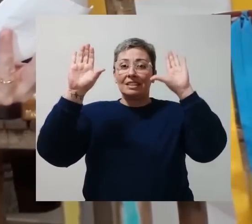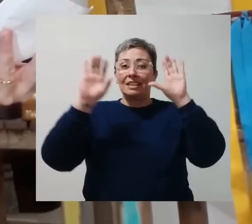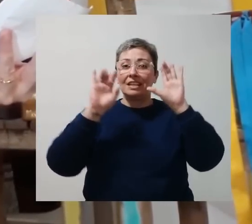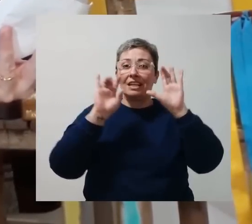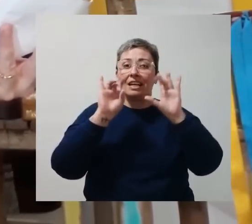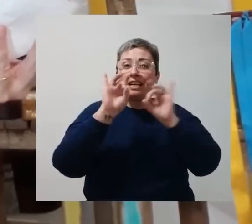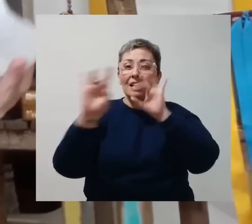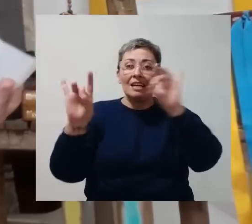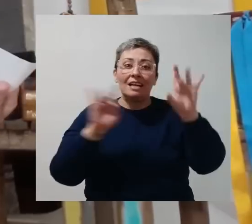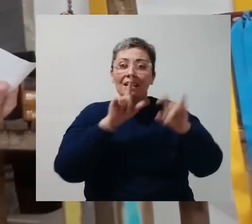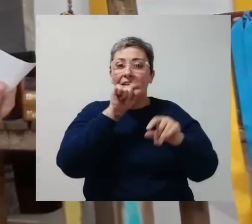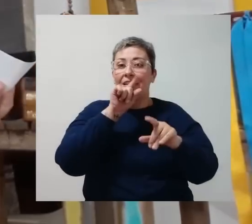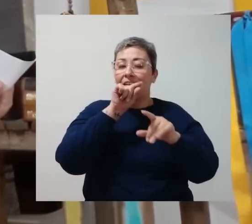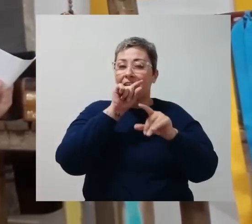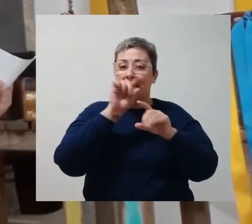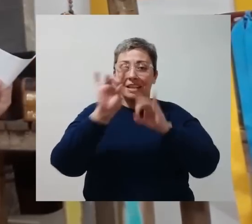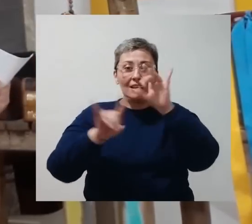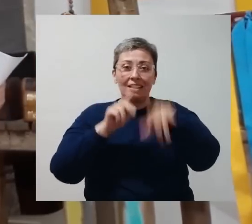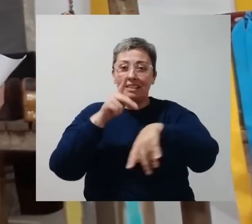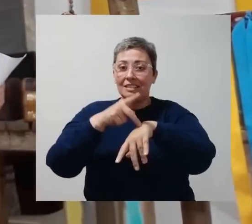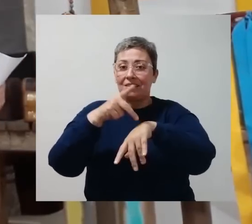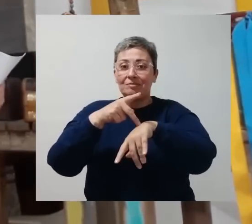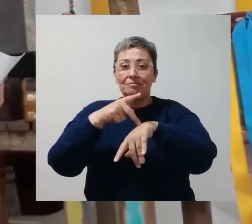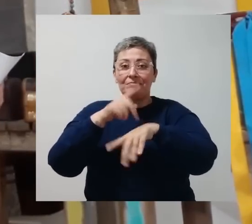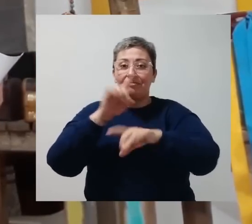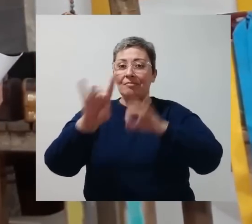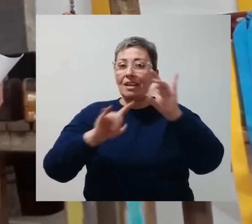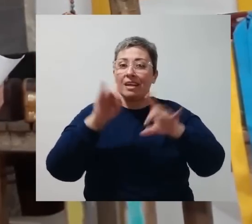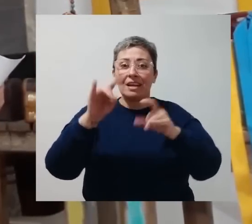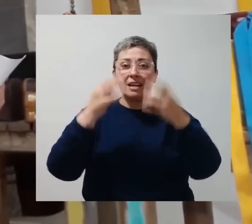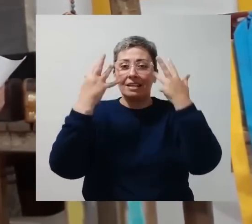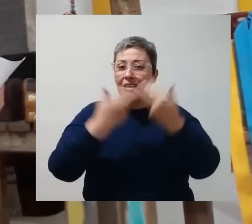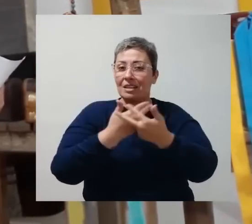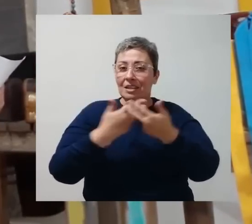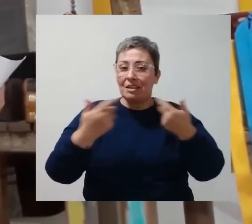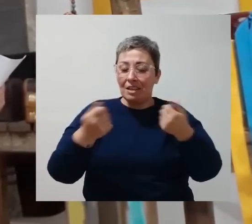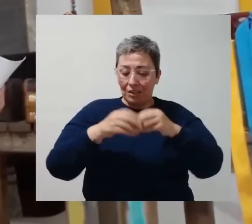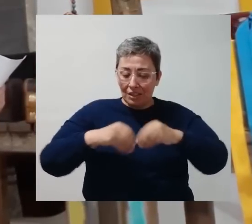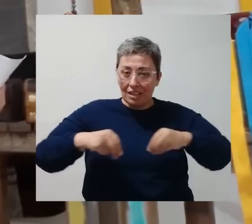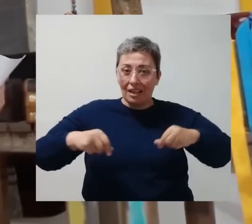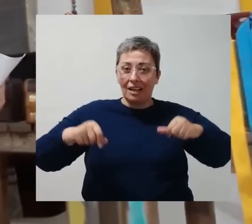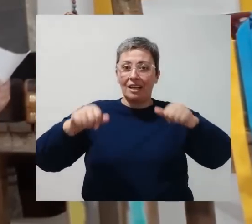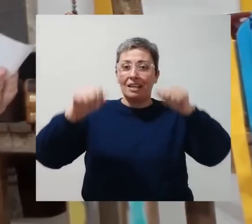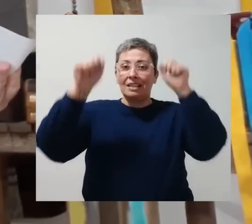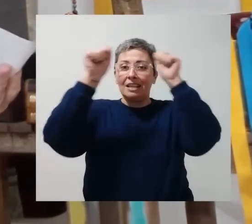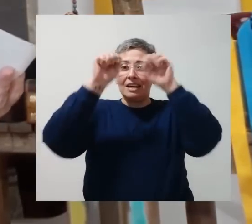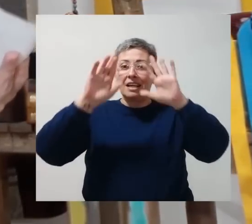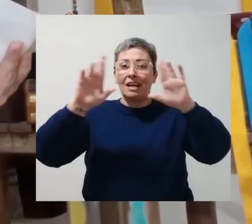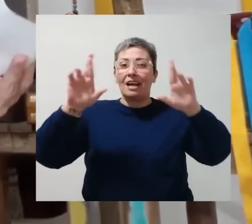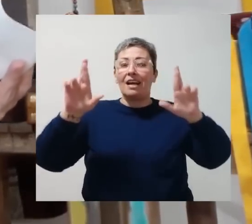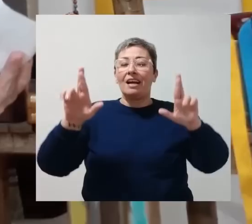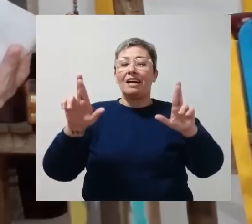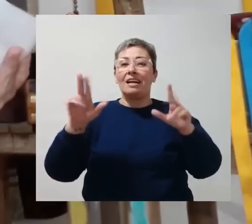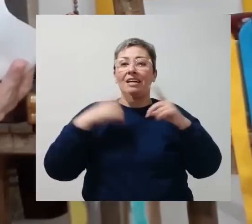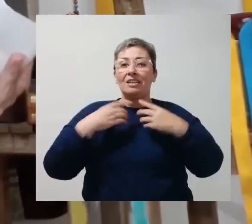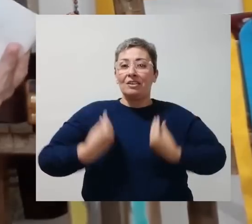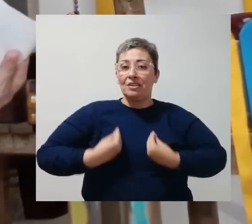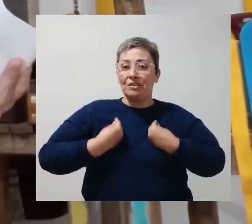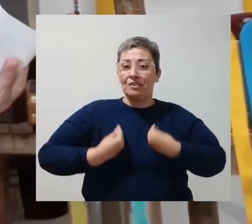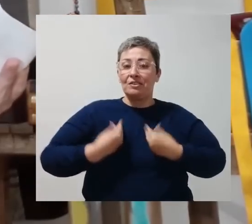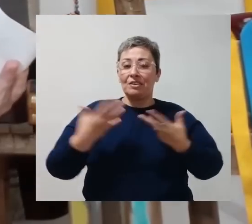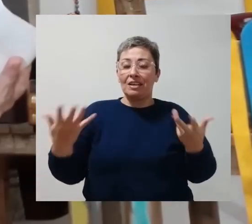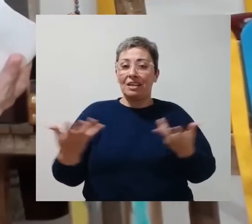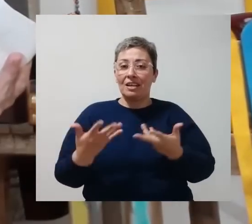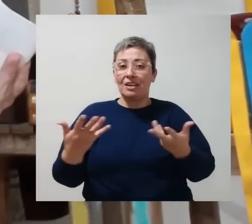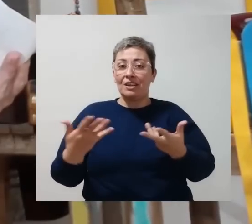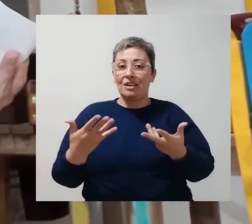firmamento. A cada pássaro, a cada pedra, a cada bicho da terra e do ar, eu peço coragem a tudo que